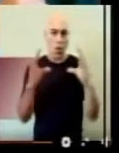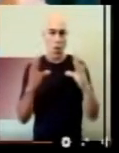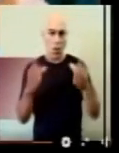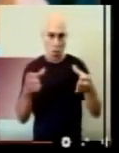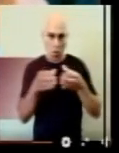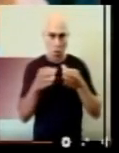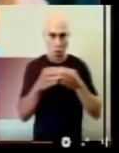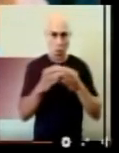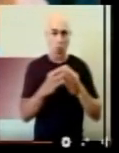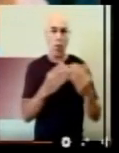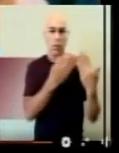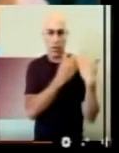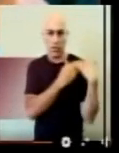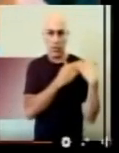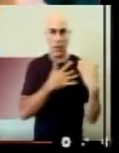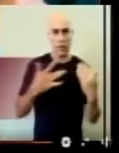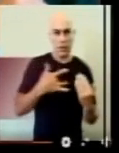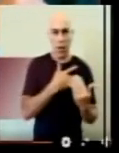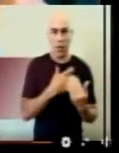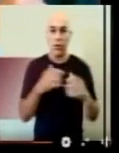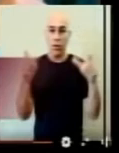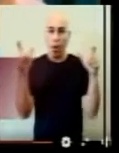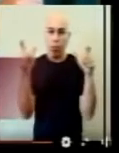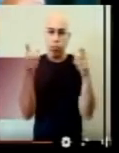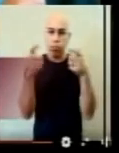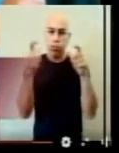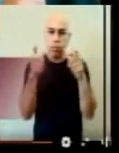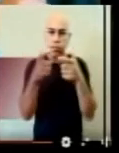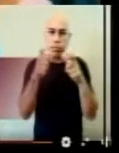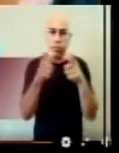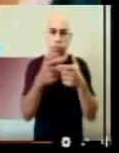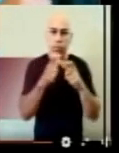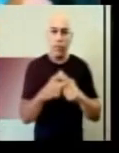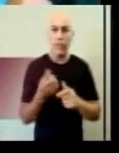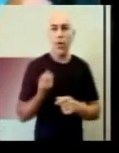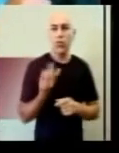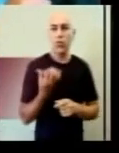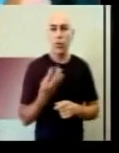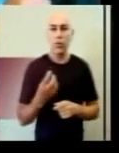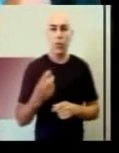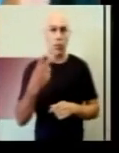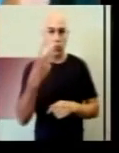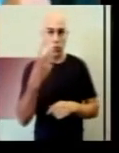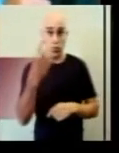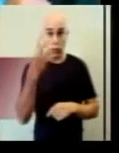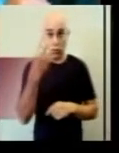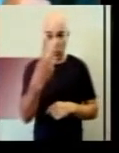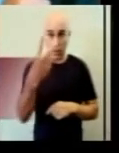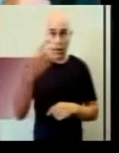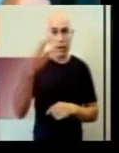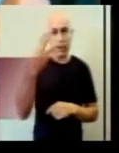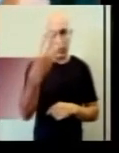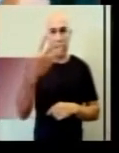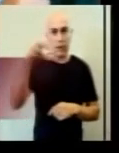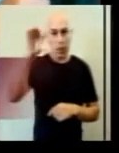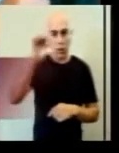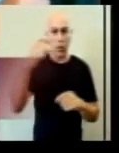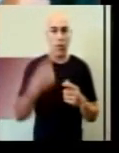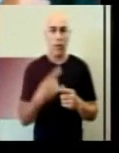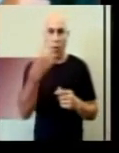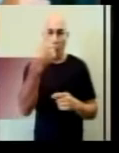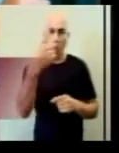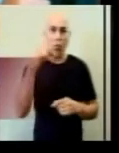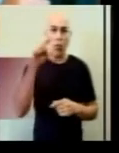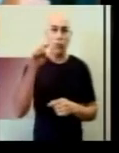ela fosse achatada. Você vê lá onde está o número 239, em dia